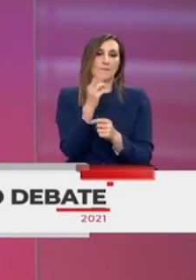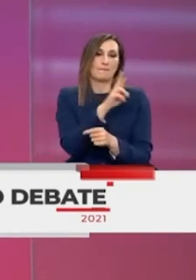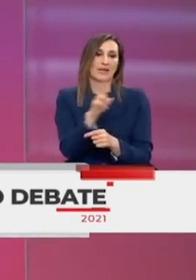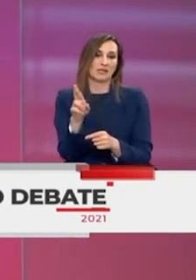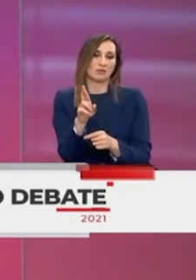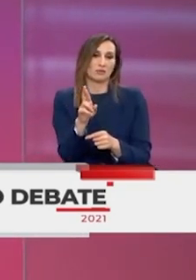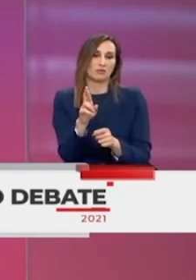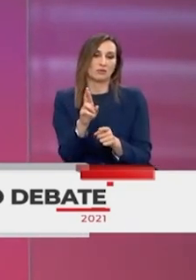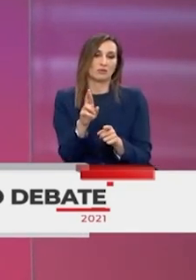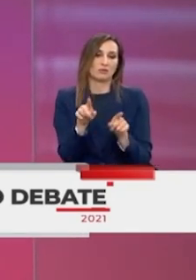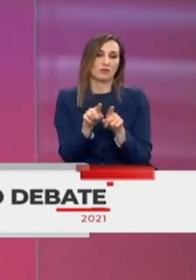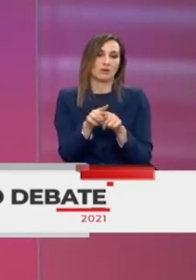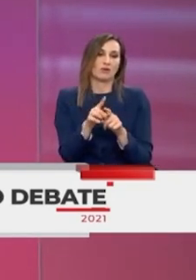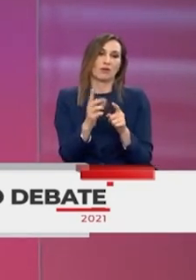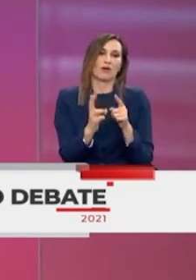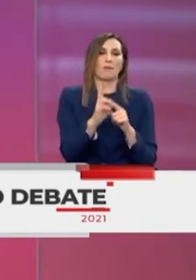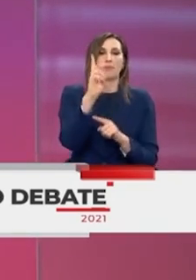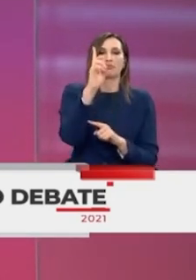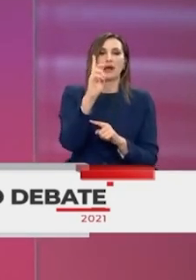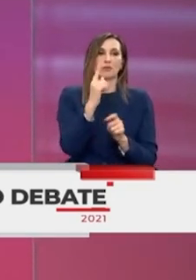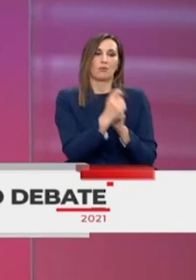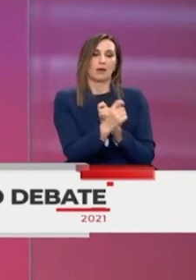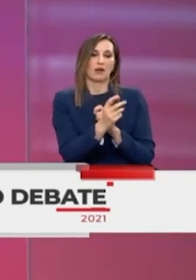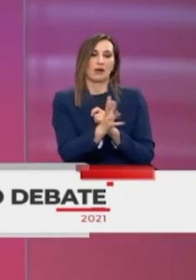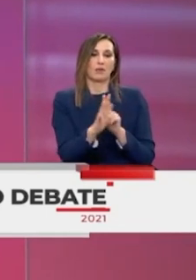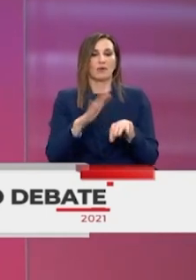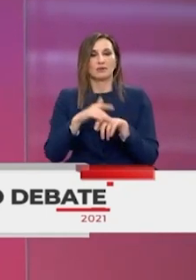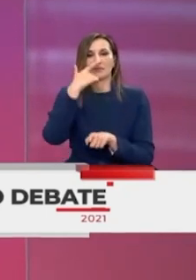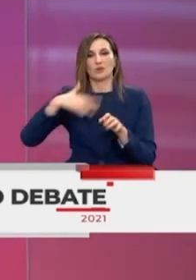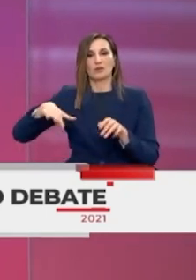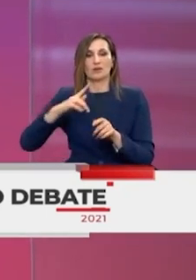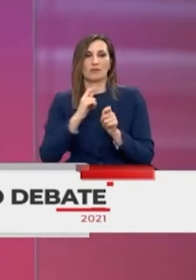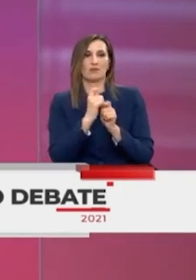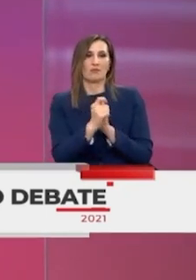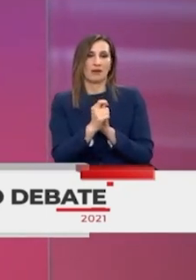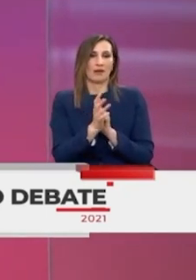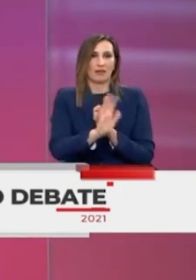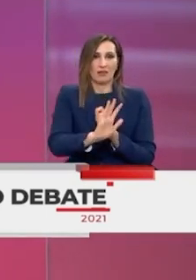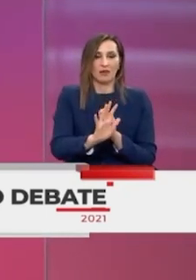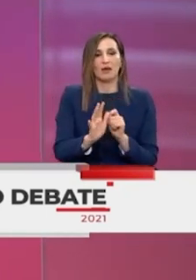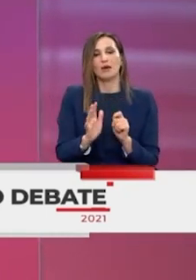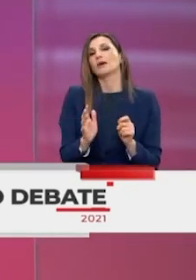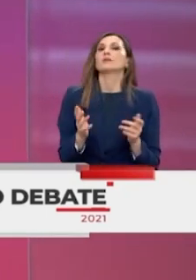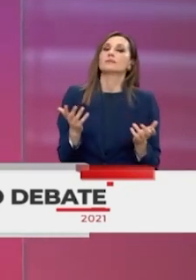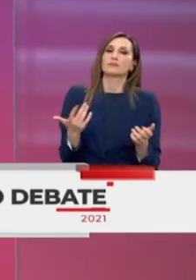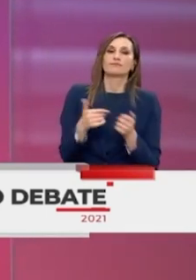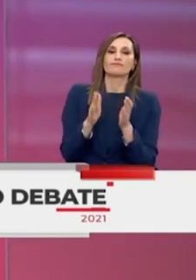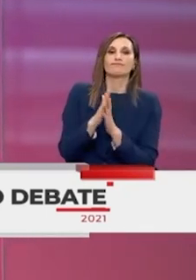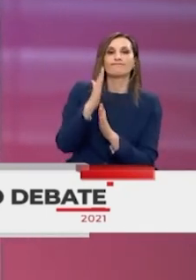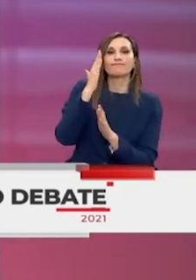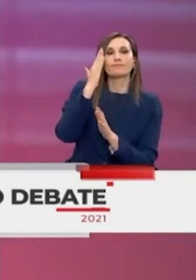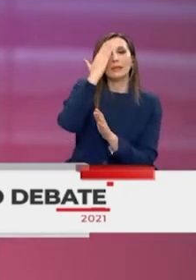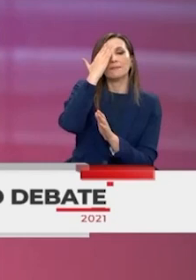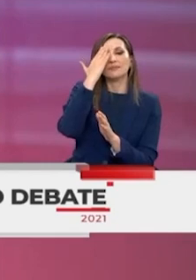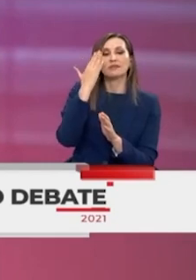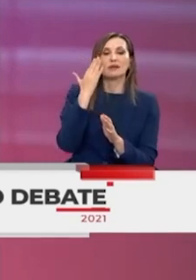não majorado à conta dos contribuintes. Mas, e de facto temos de ter toda a capacidade instalada